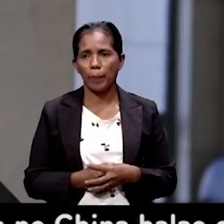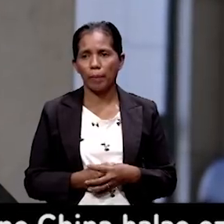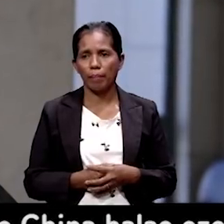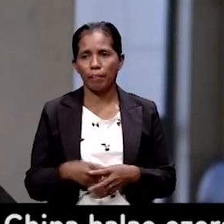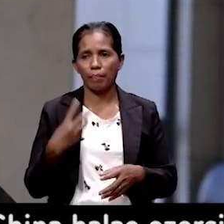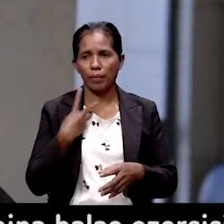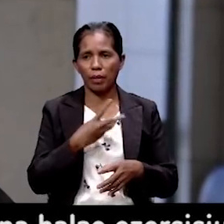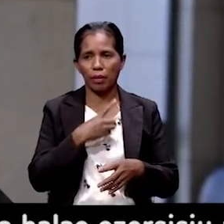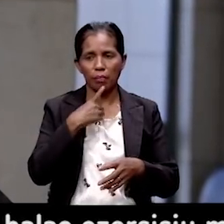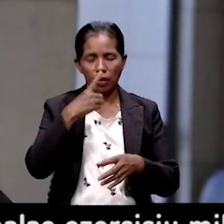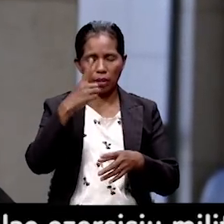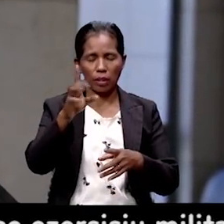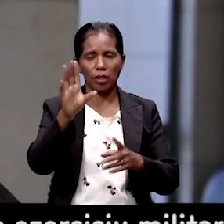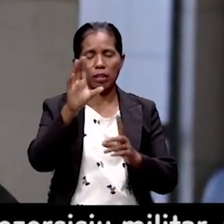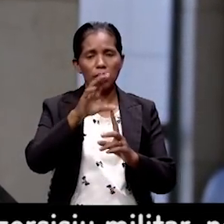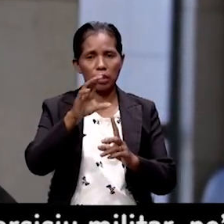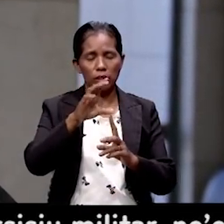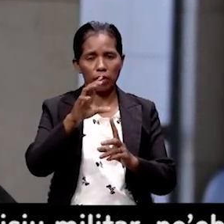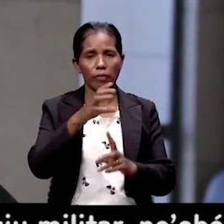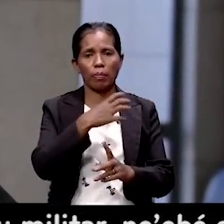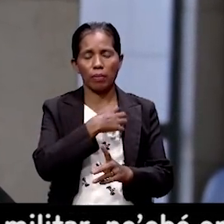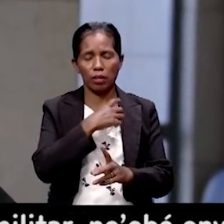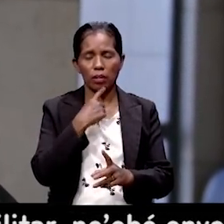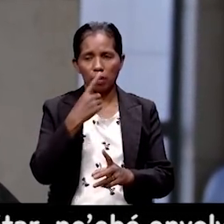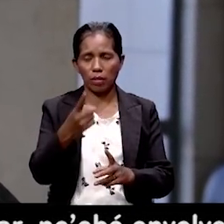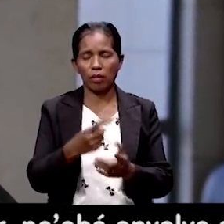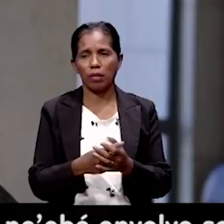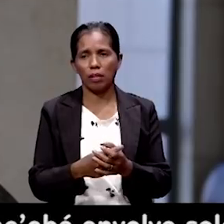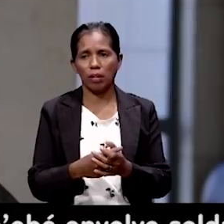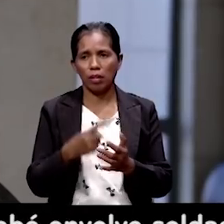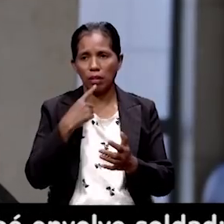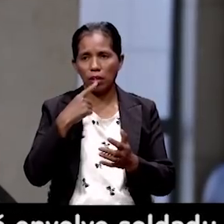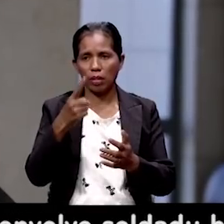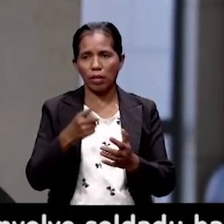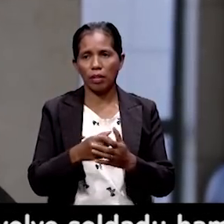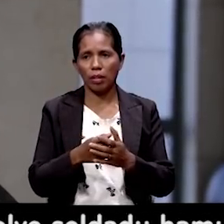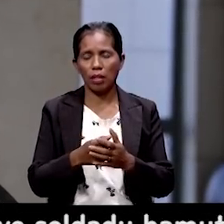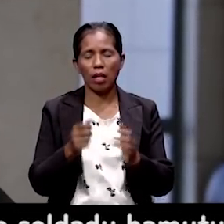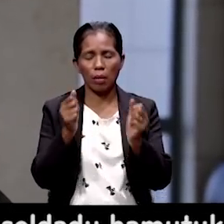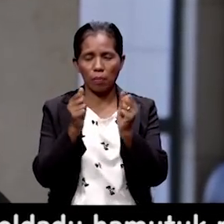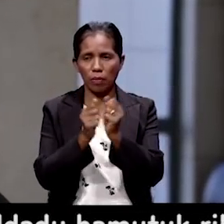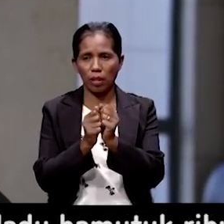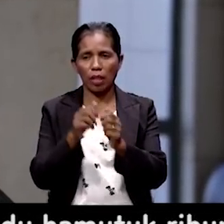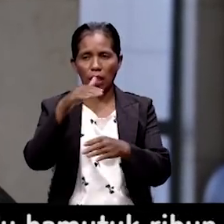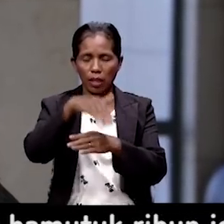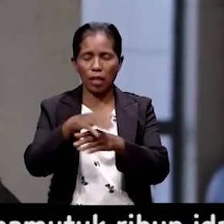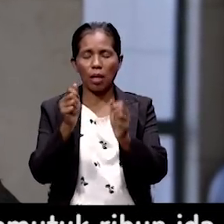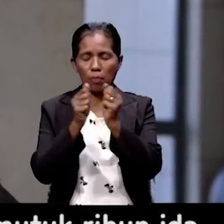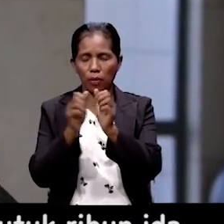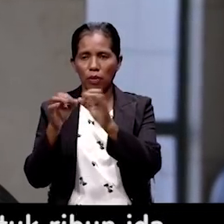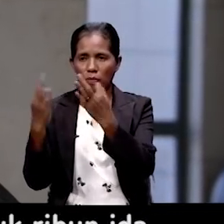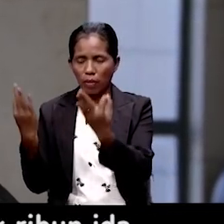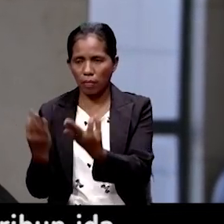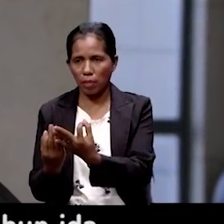conforme o comando do minha, comando do farol do Maiaba, e a tata cala ainda a moto com a família, e depois cala ainda a moto com